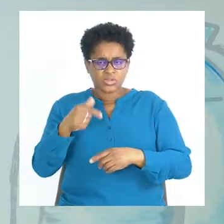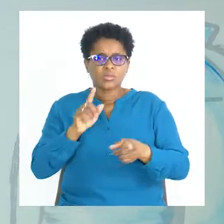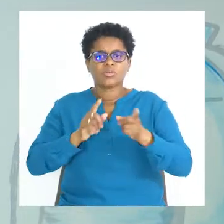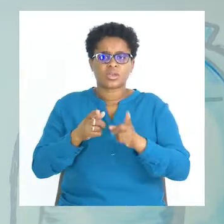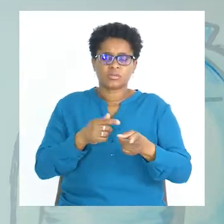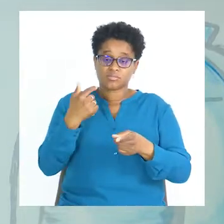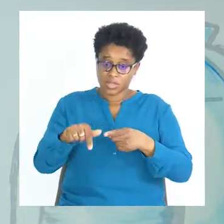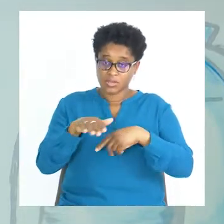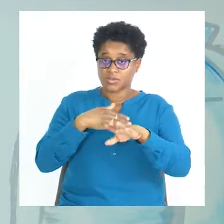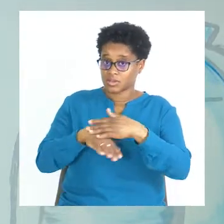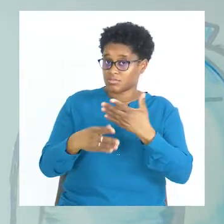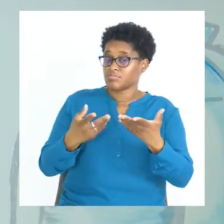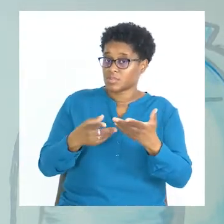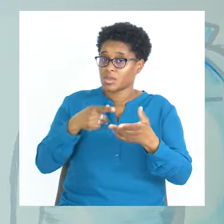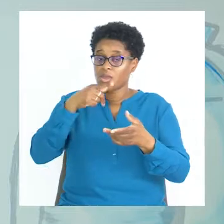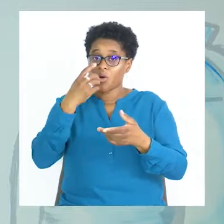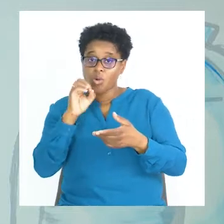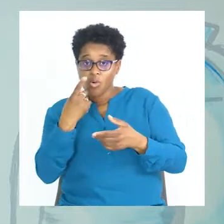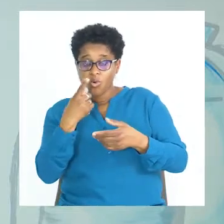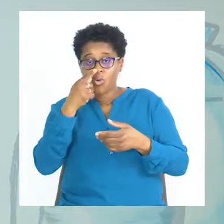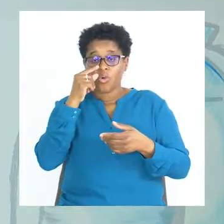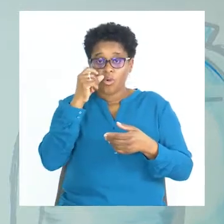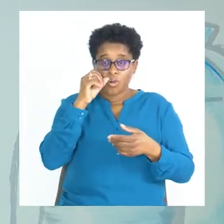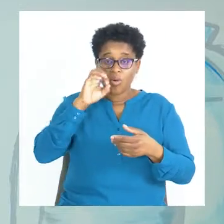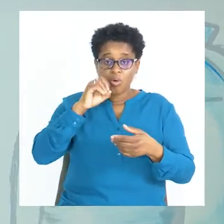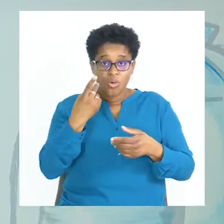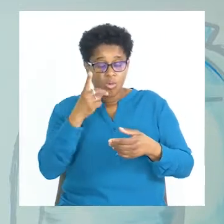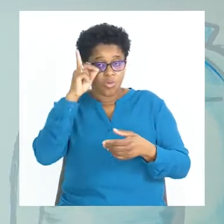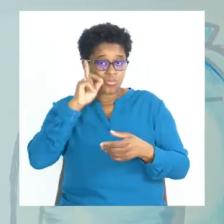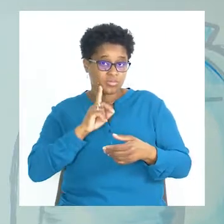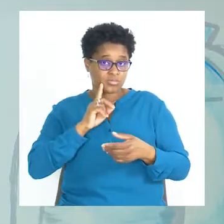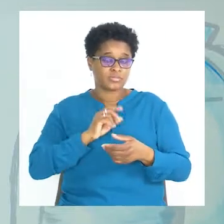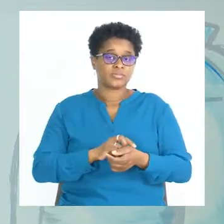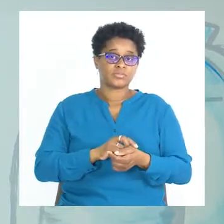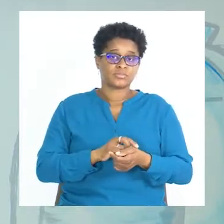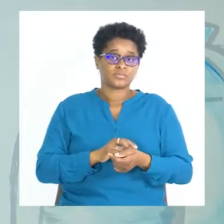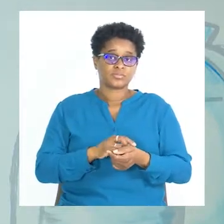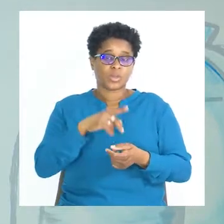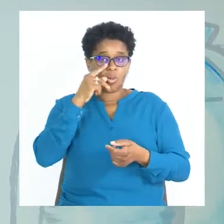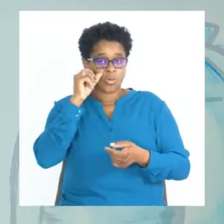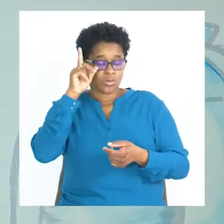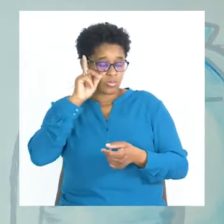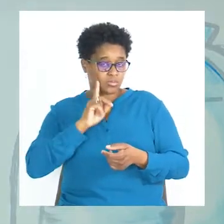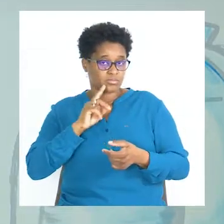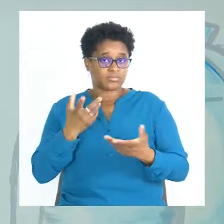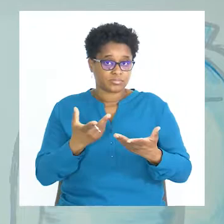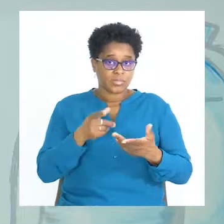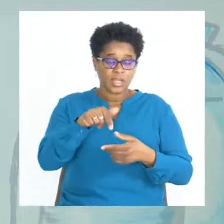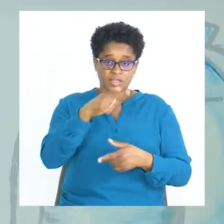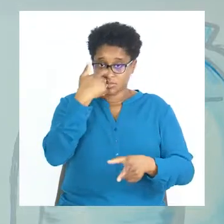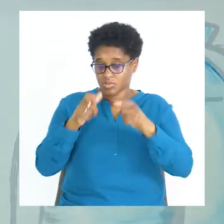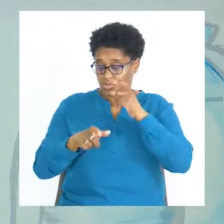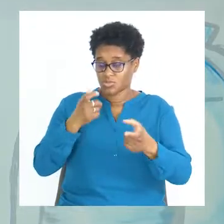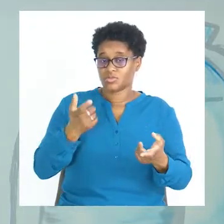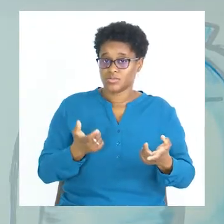produz. Ou é masculino ou é feminino. Locutor ou locutora. Essa